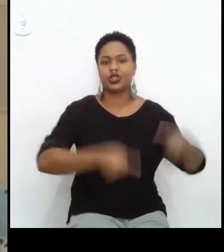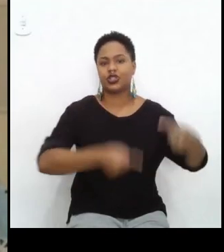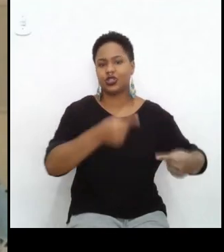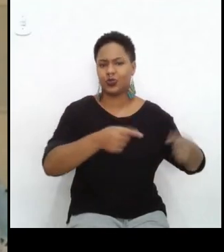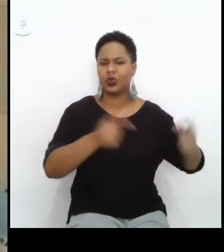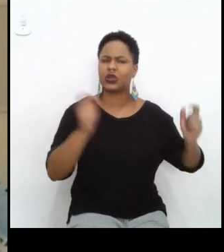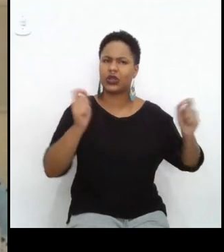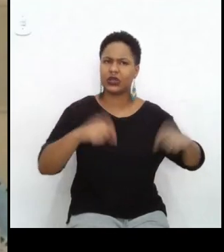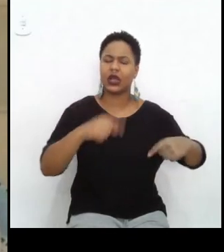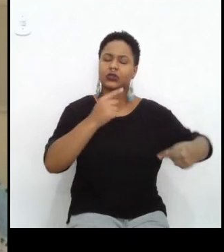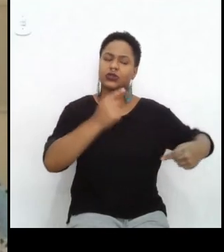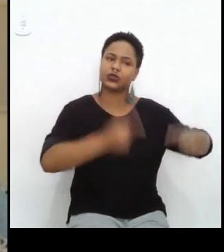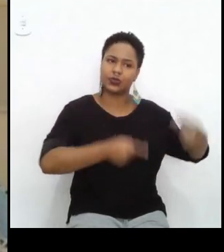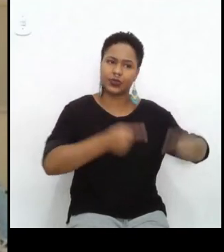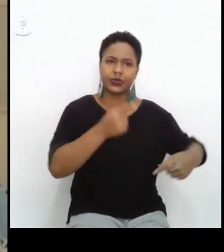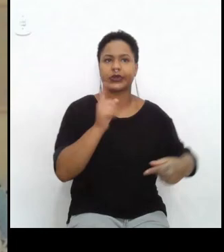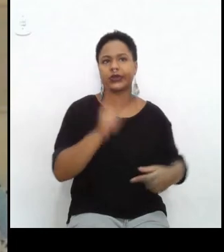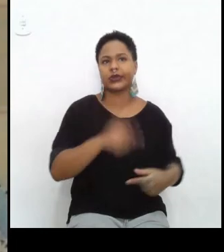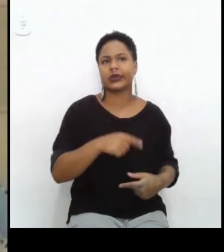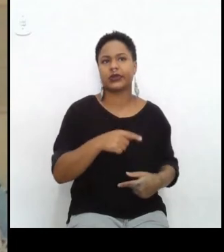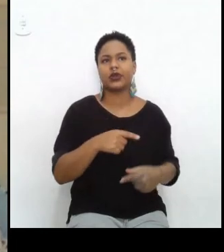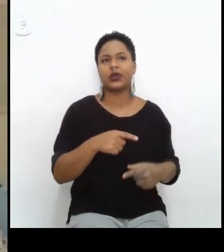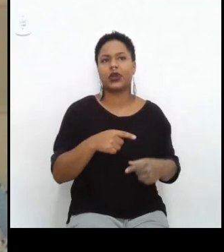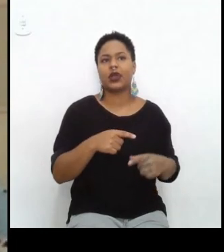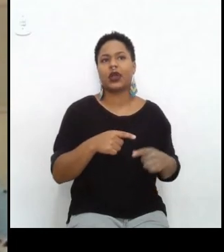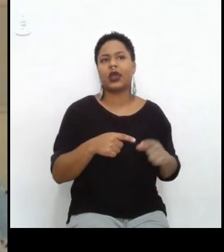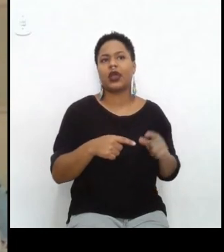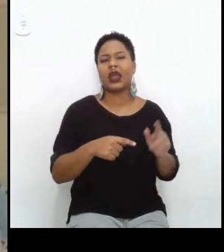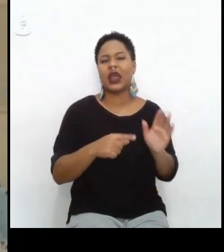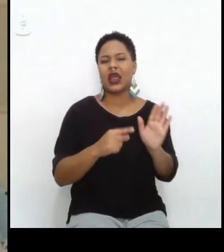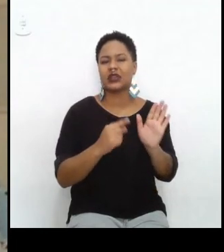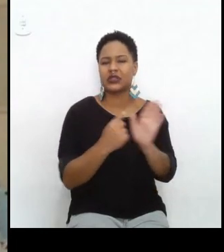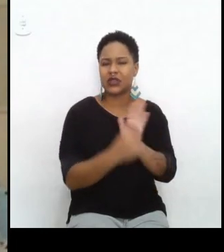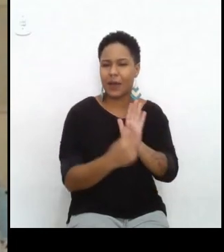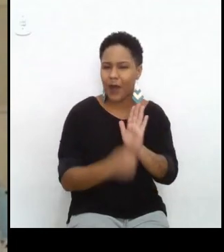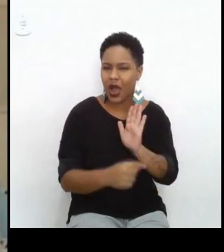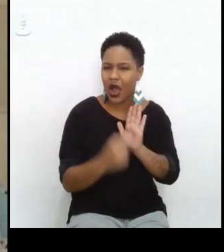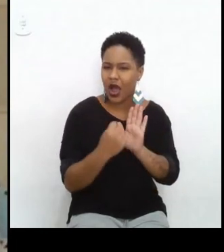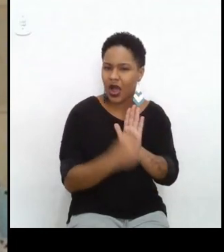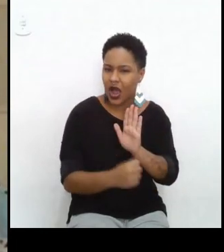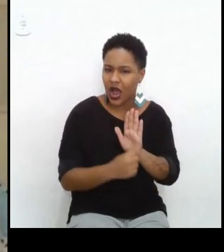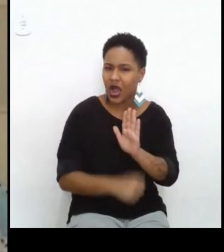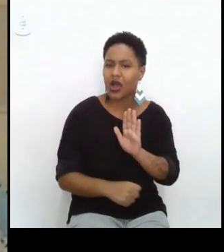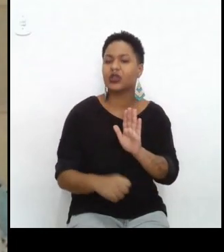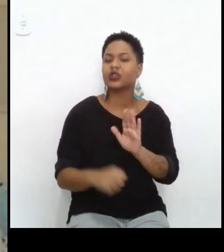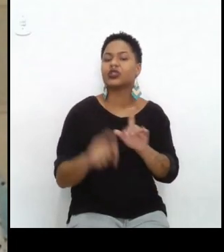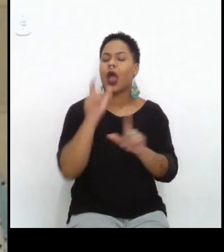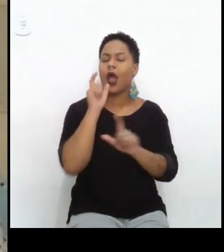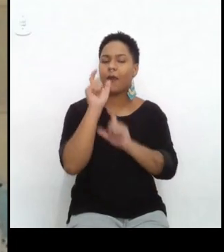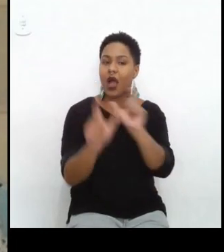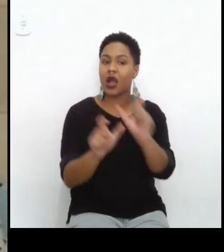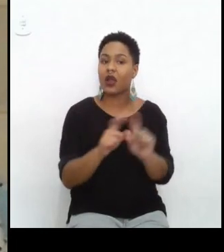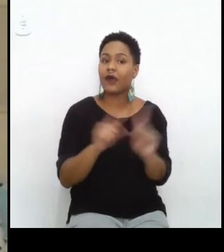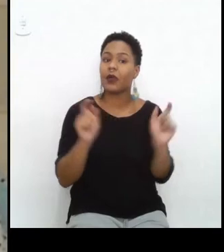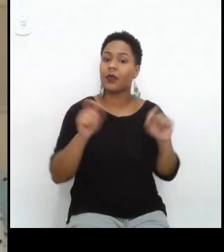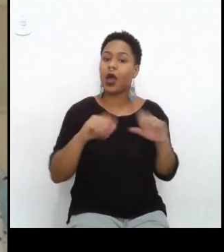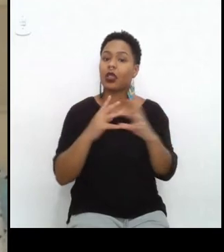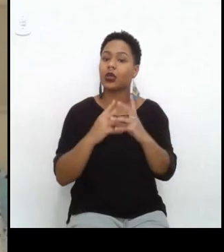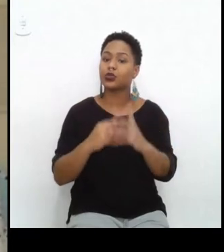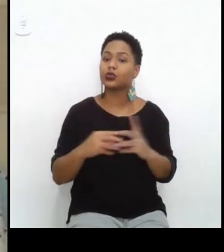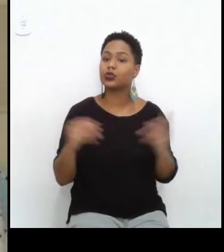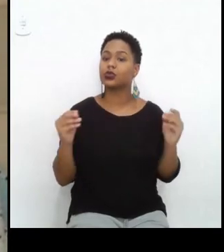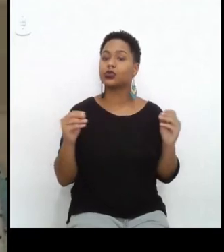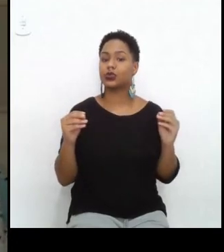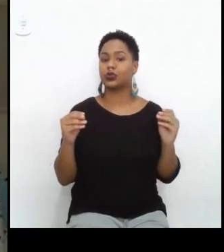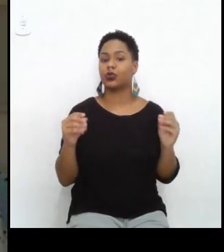essa disputa semântico das palavras ela pode até ser Sutil em um chão